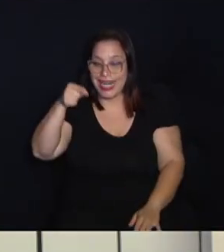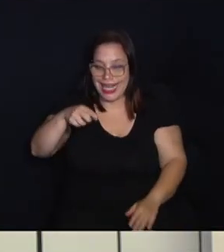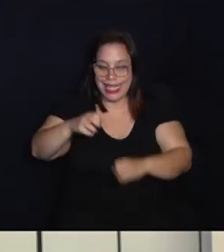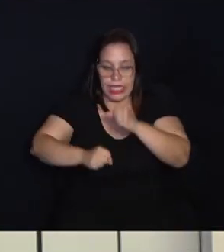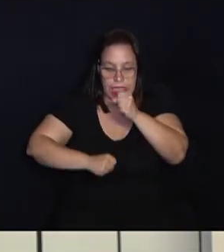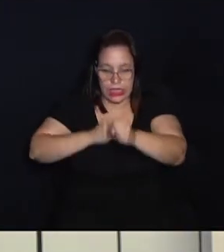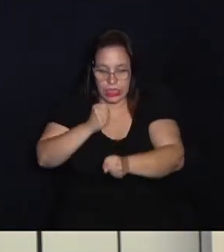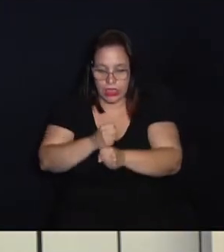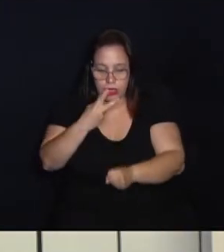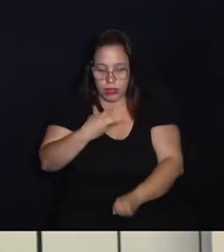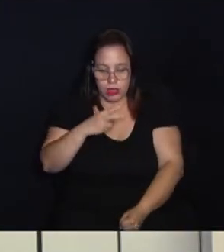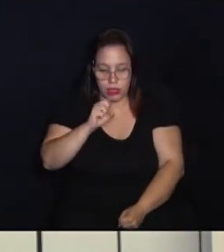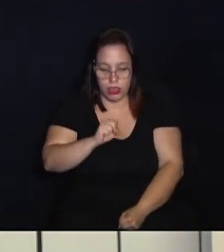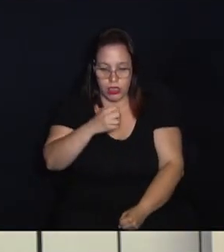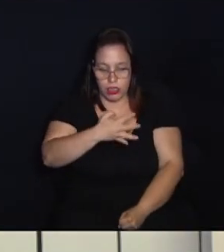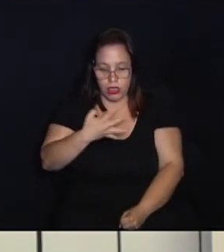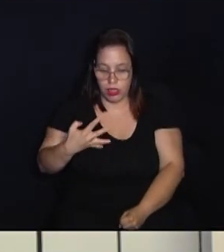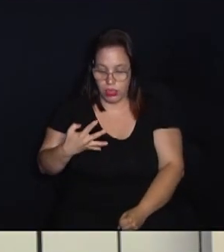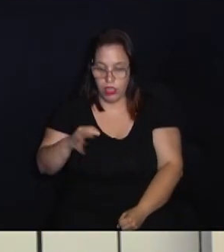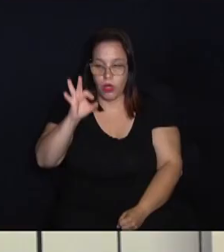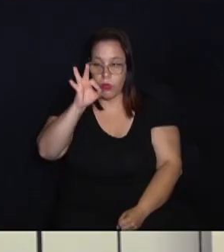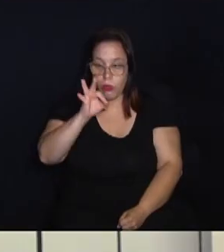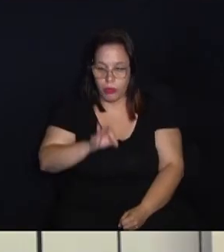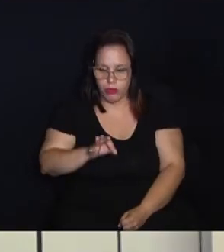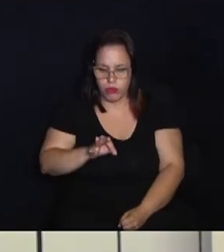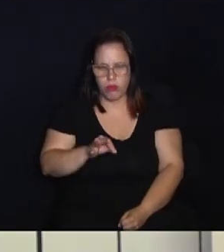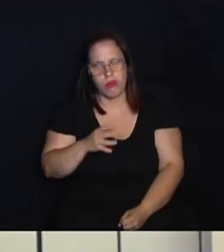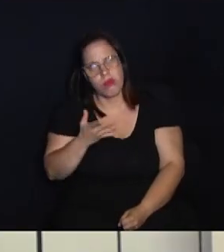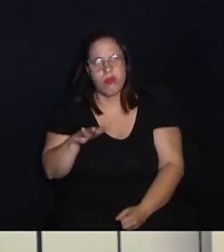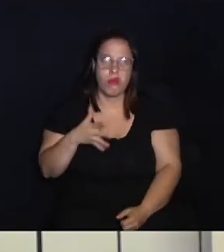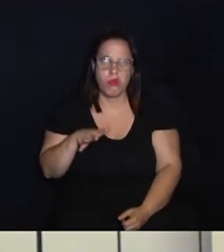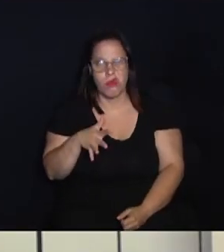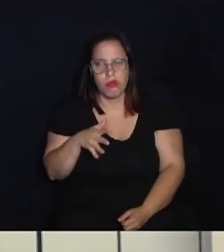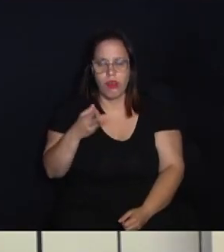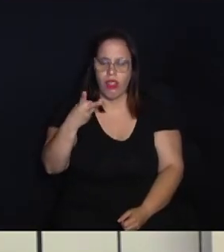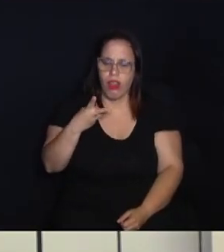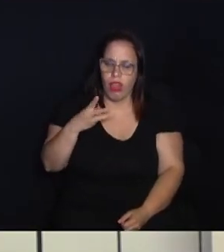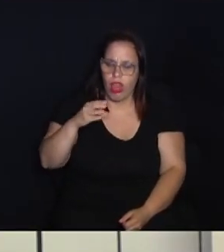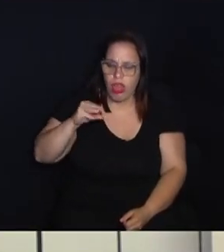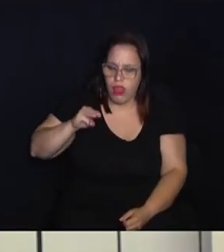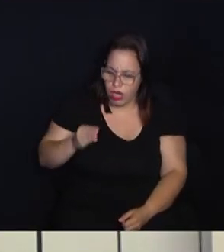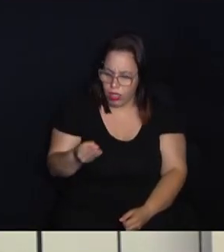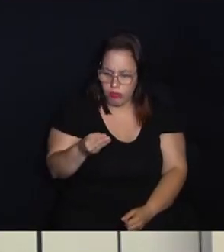de 2024, esse percentual corresponde a R$